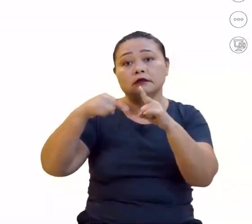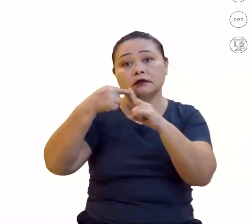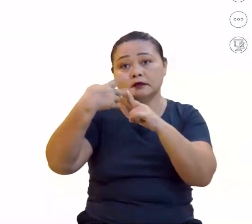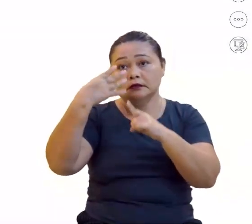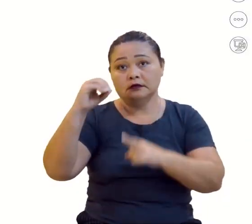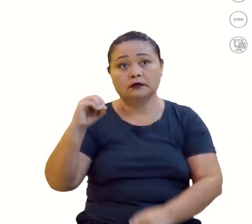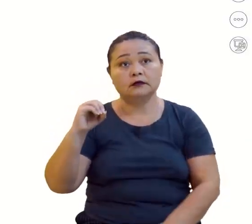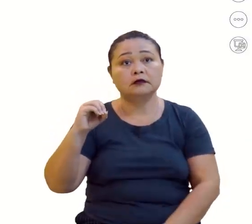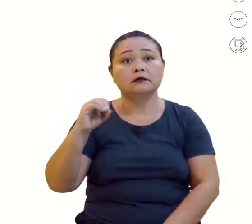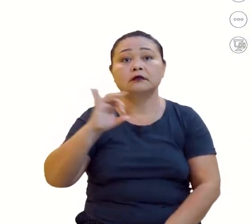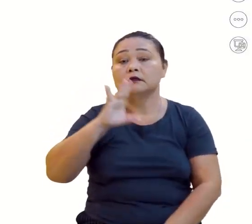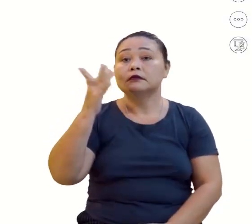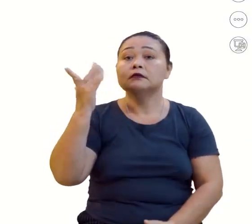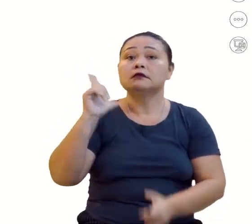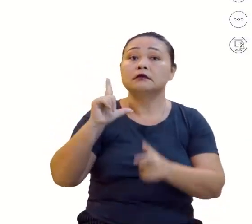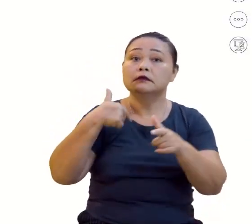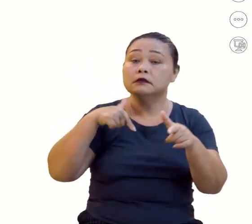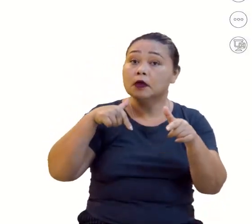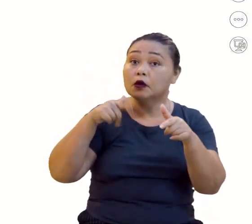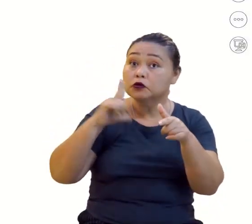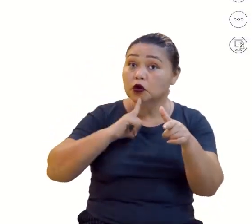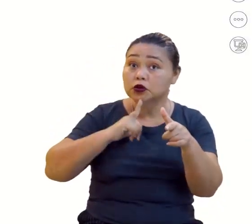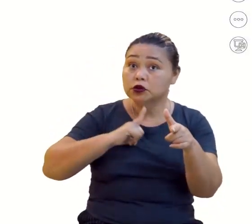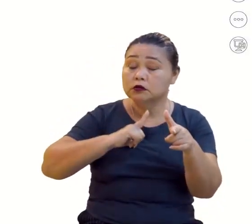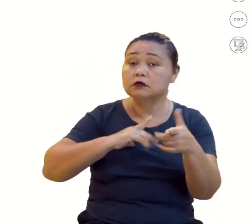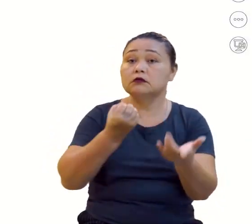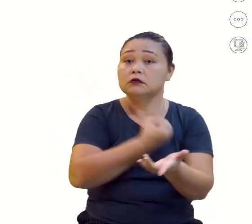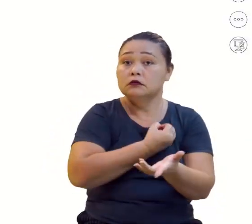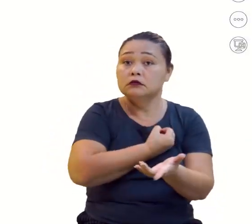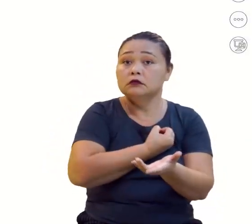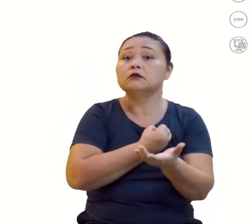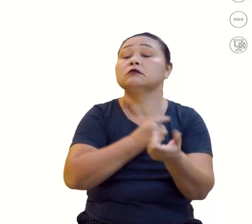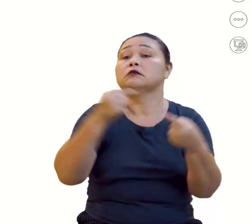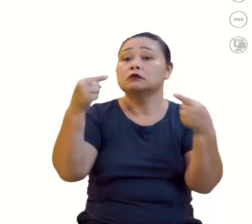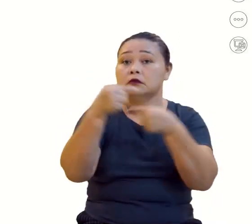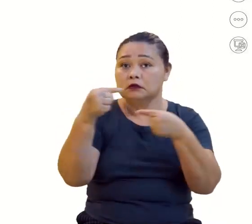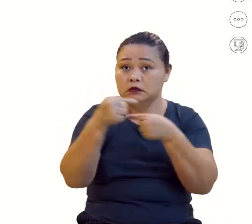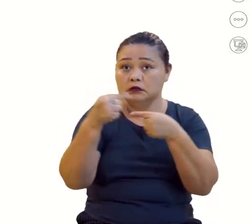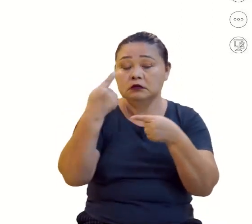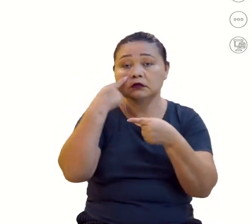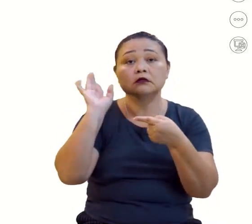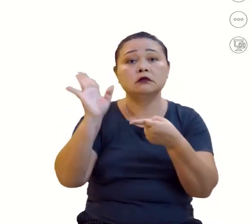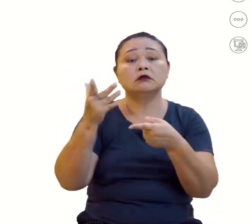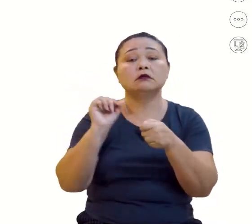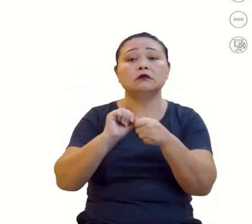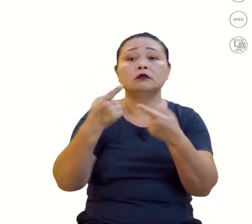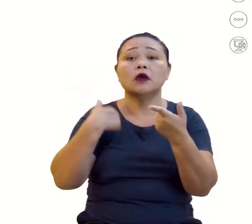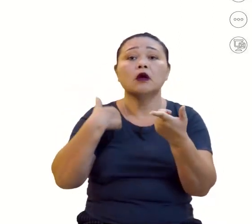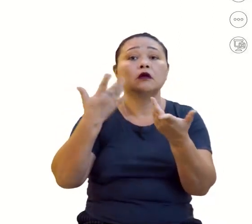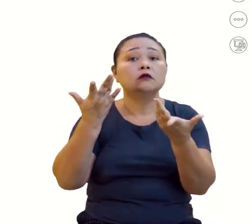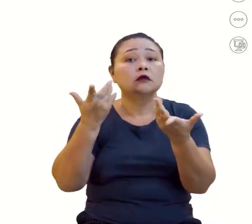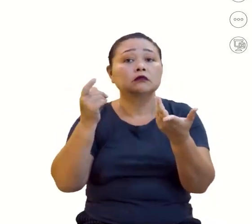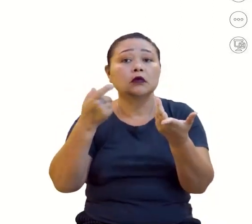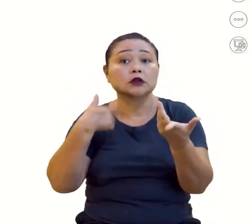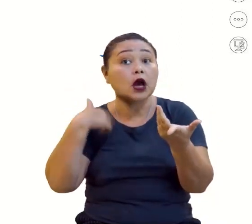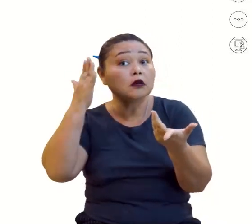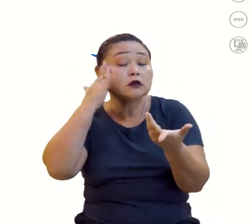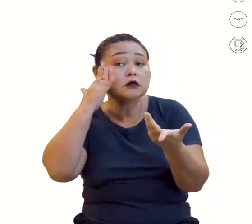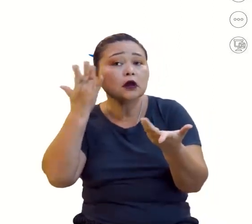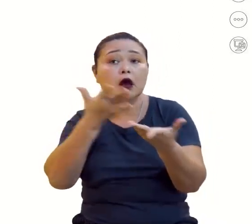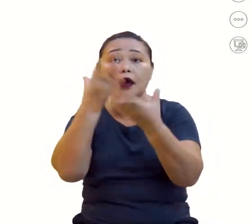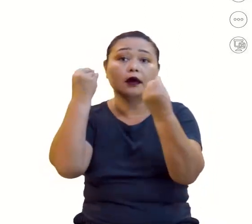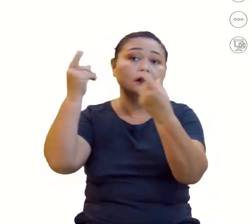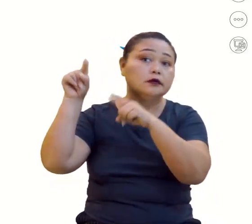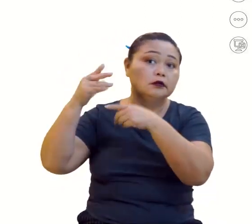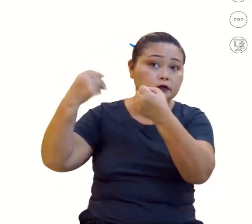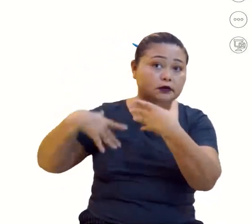40, só trabalhava com valores inteiros. Isso a gente já fez na hora que a gente está interpretando, tá valendo. Por isso que a gente falou que fica no automático. A gente até esqueceu dessa